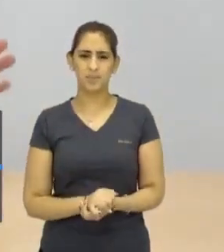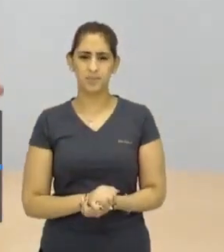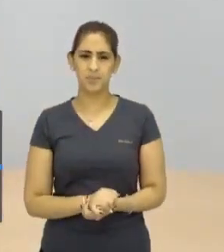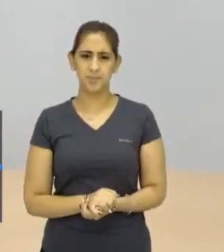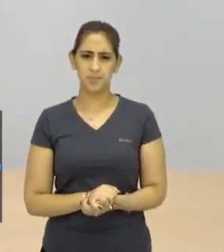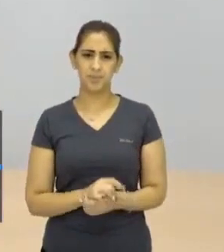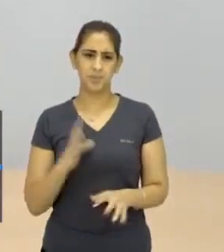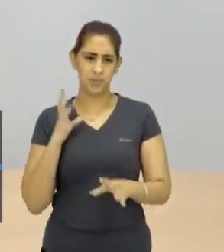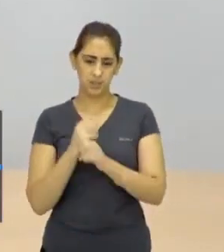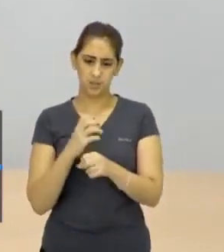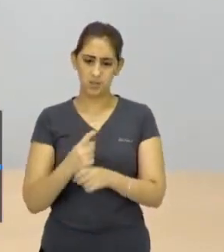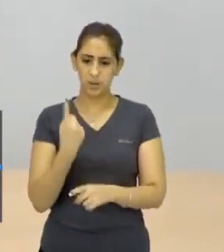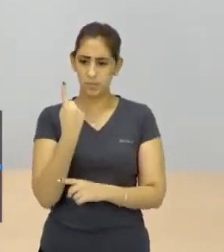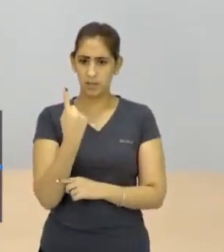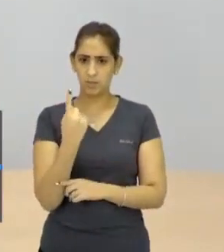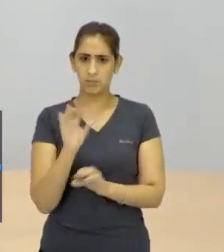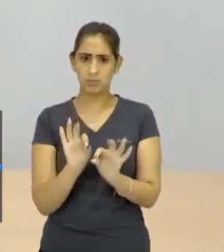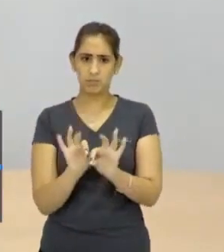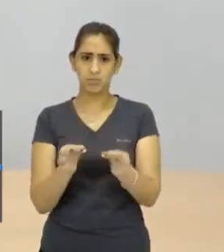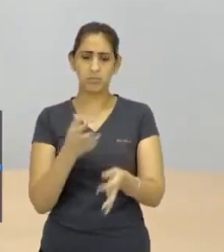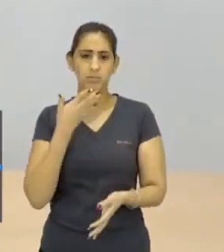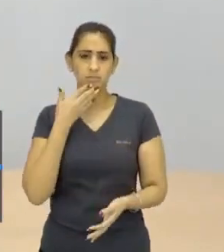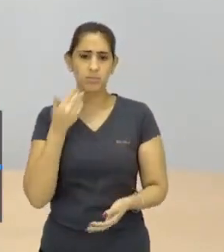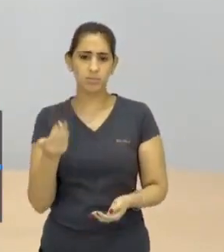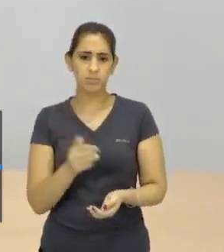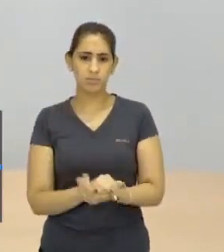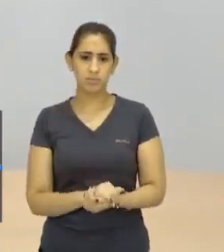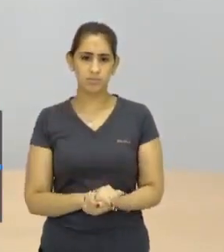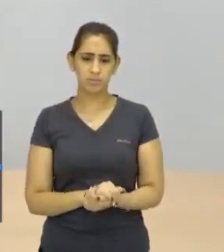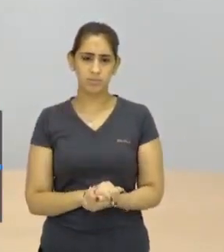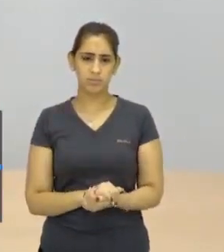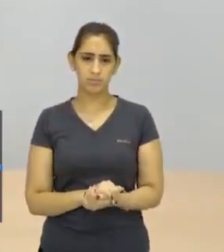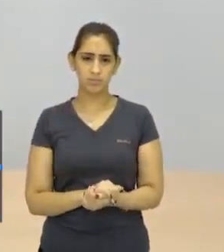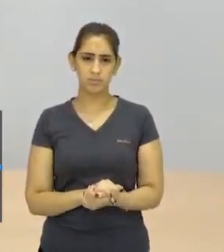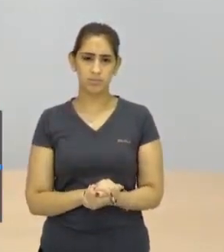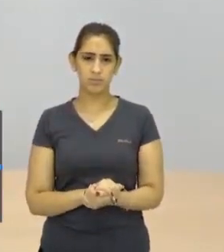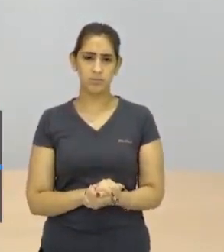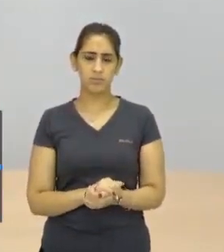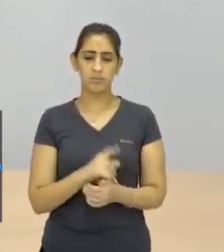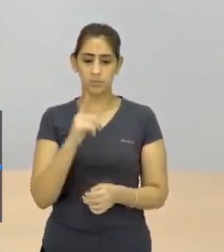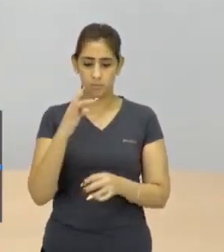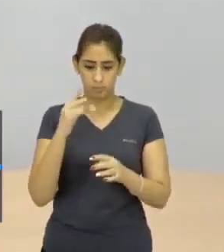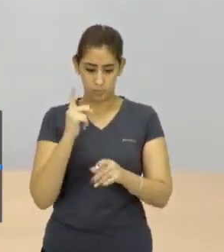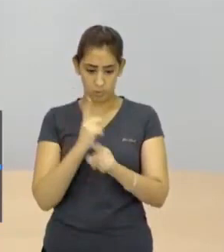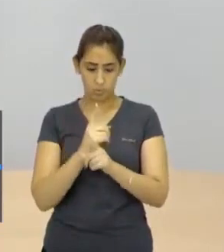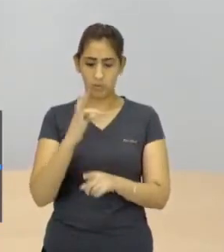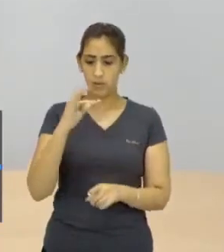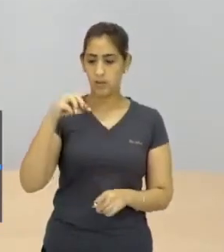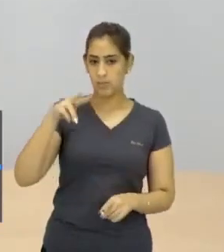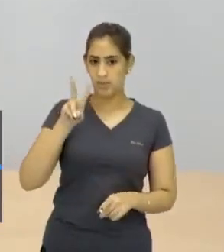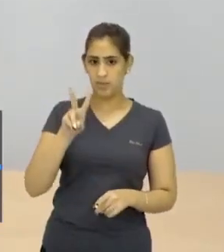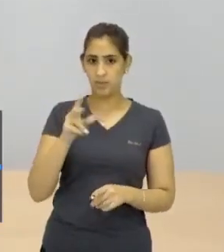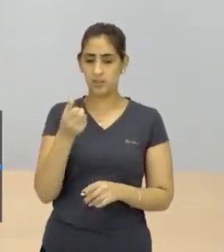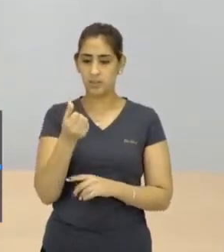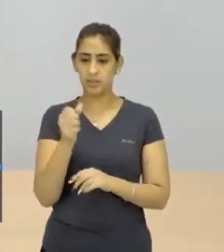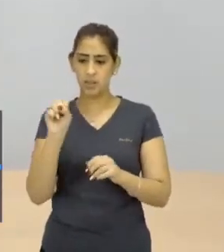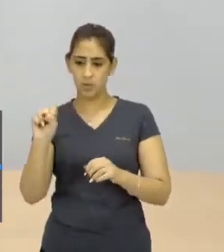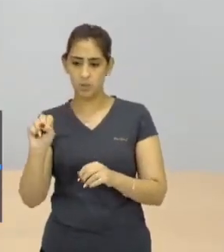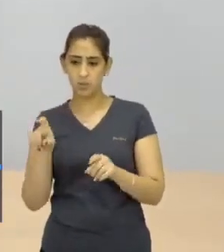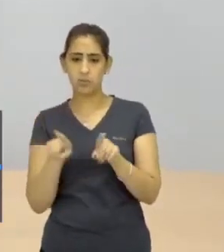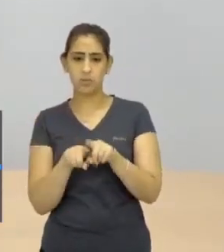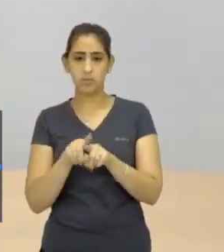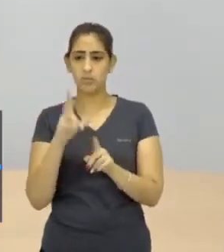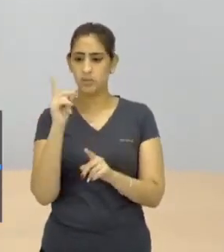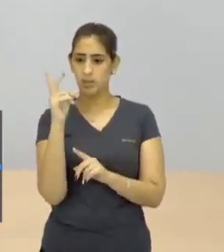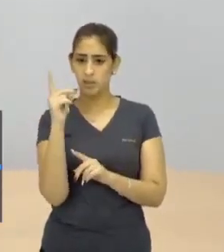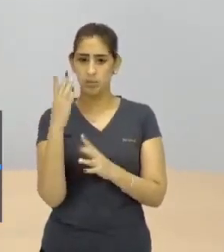certeza, é somar 1, pessoal. Então, manda na ordem quanto você encontrou da taxa média no primeiro intervalo, de 6 a 8, e depois